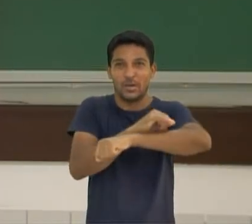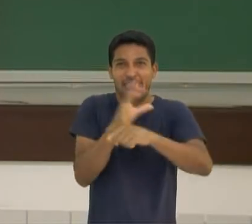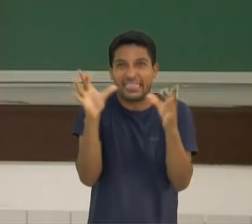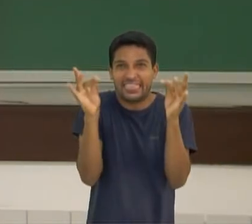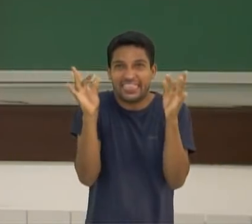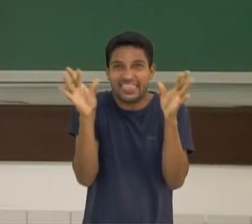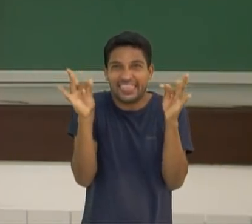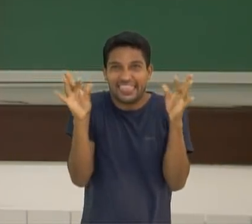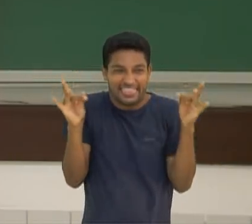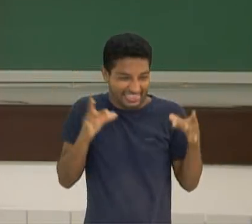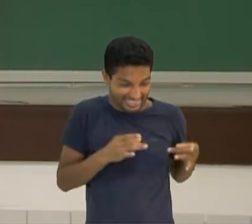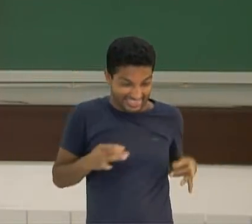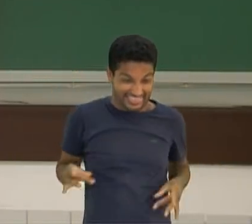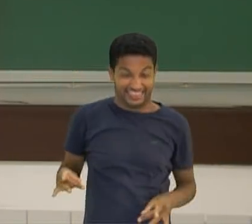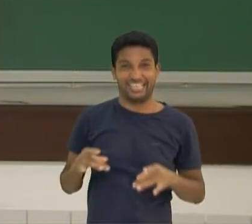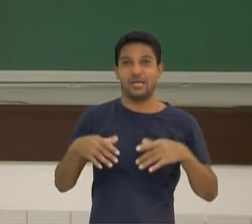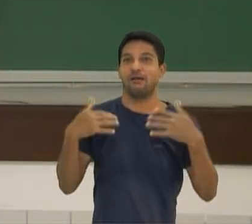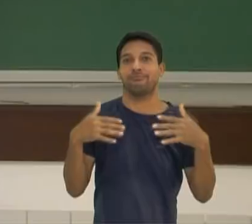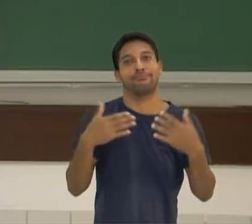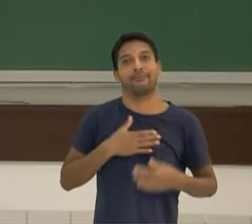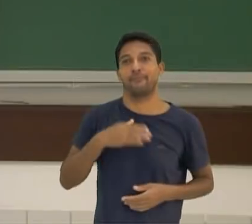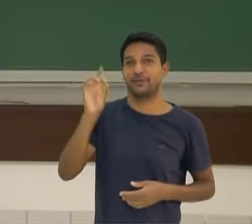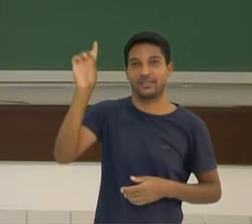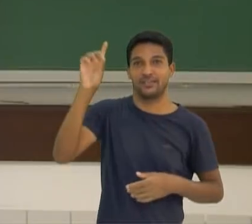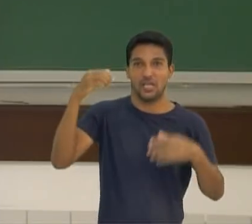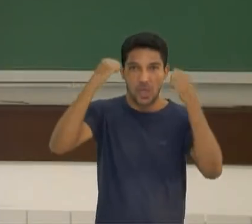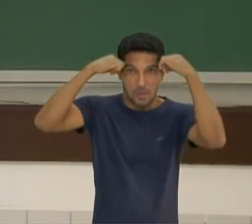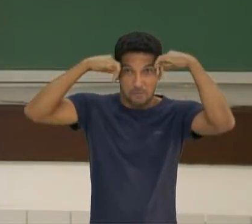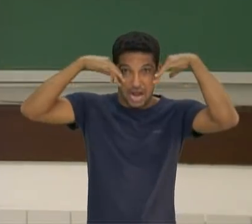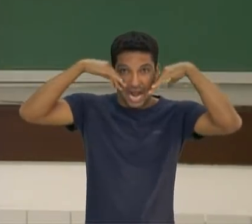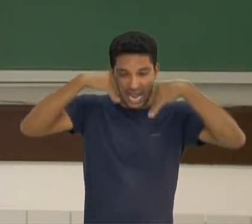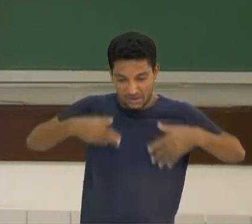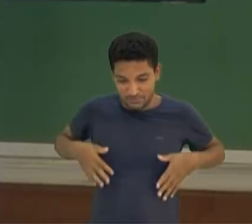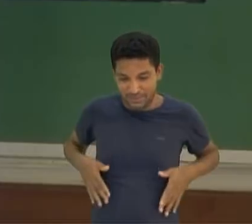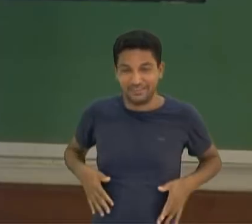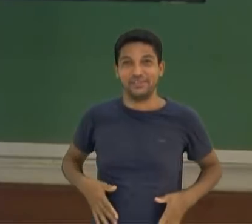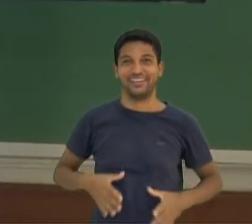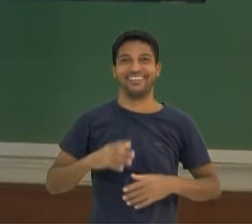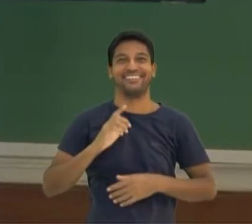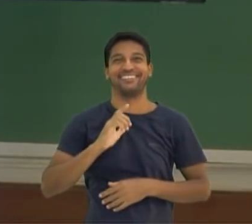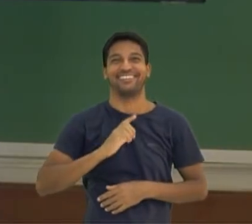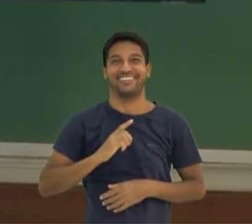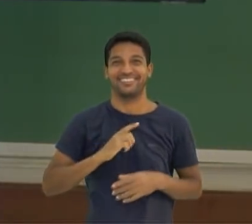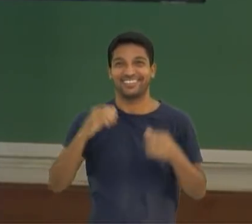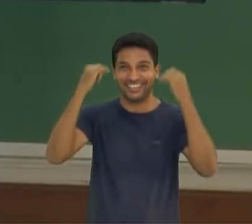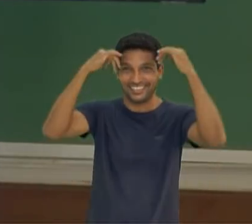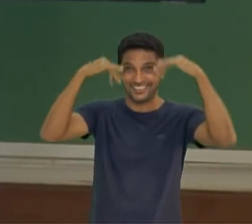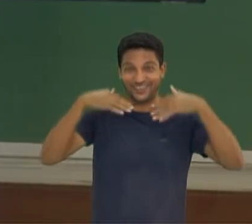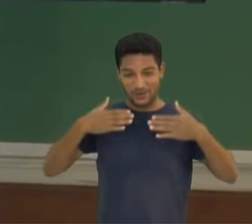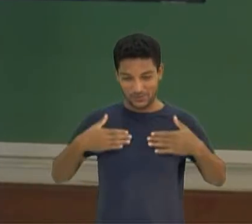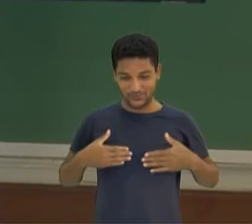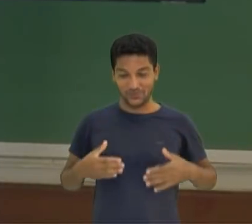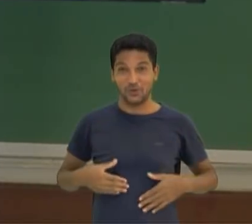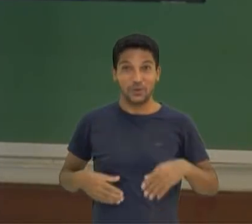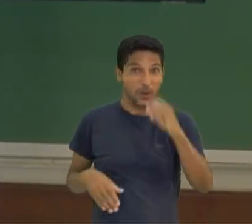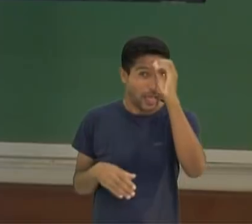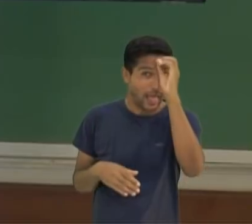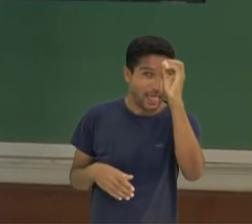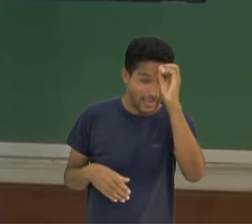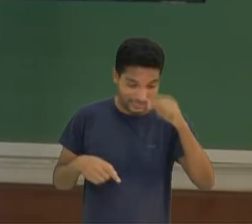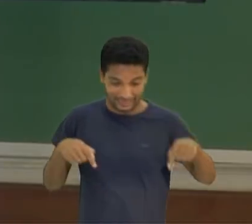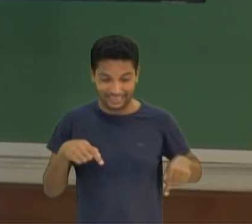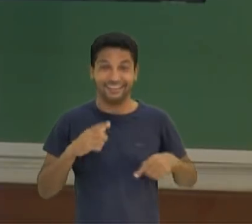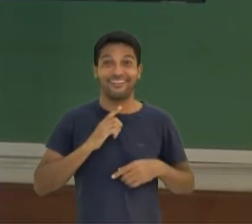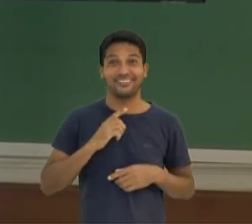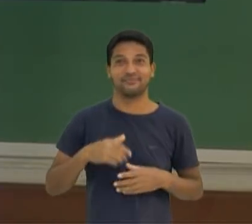grudando tudo, cara. Meu Deus do céu. Tem suor em partes do corpo que eu nem sabia que eu tinha, bicho. Vamos lá seguir